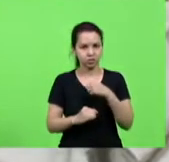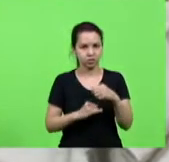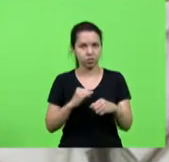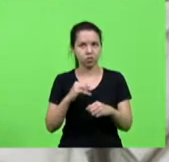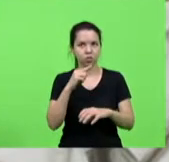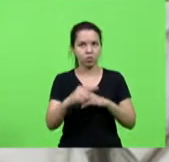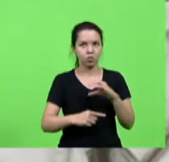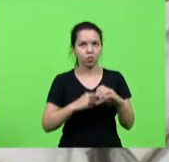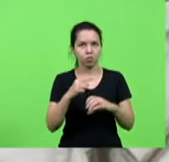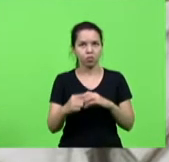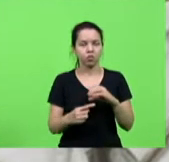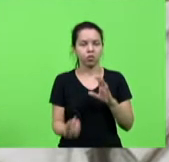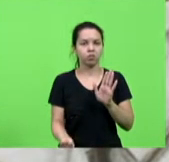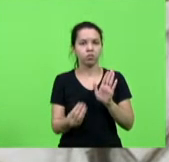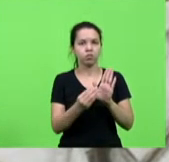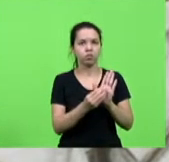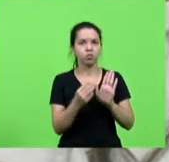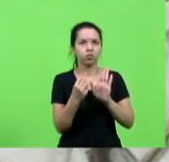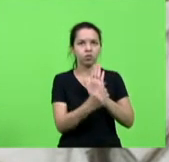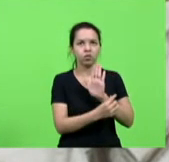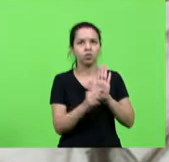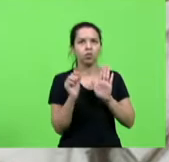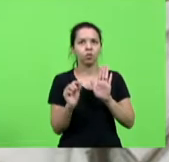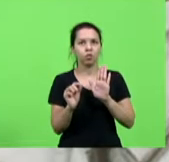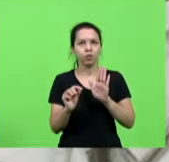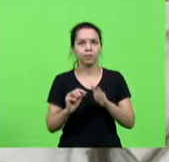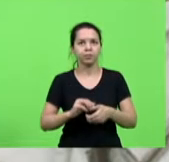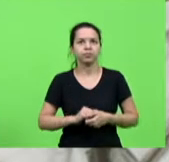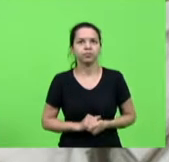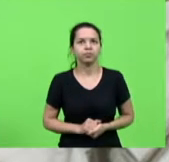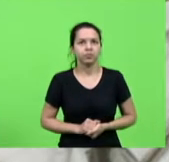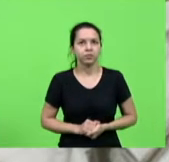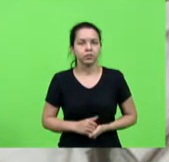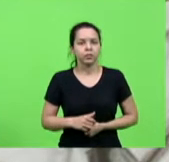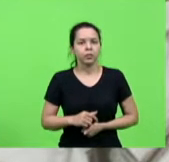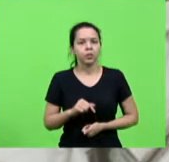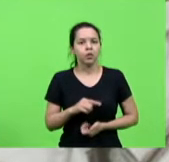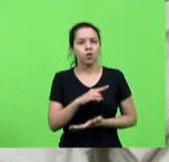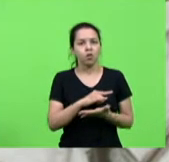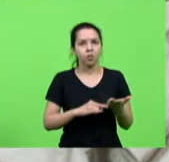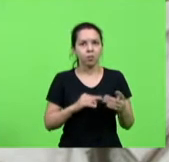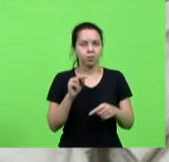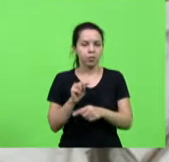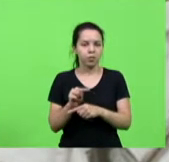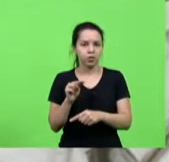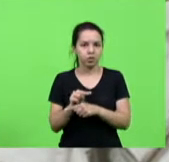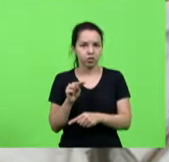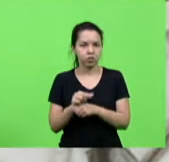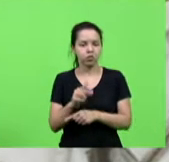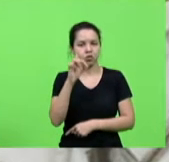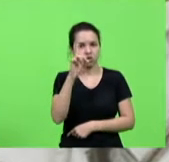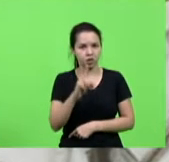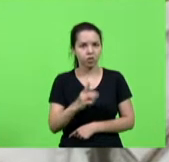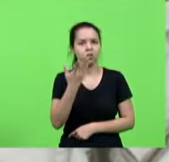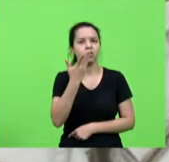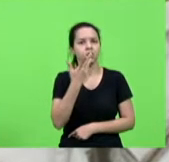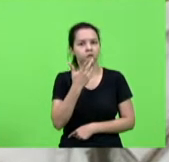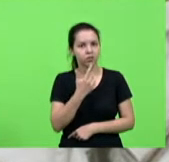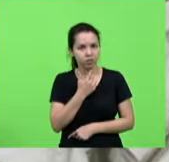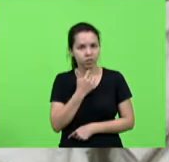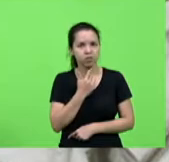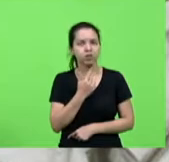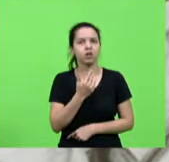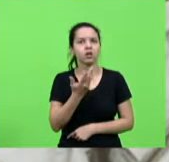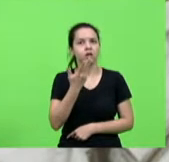que, que prevê esta cartilha da Unicef. Os documentos estão protegendo o direito das crianças, eles estão falando